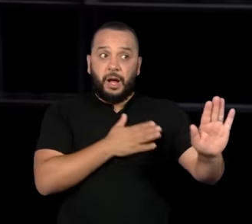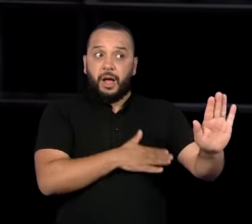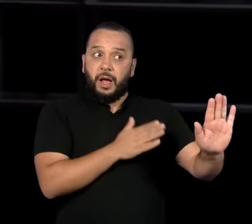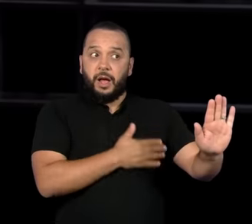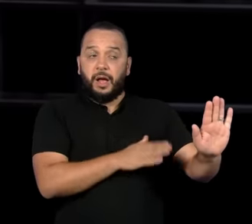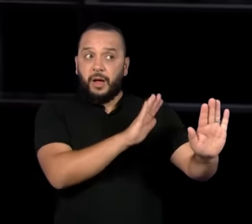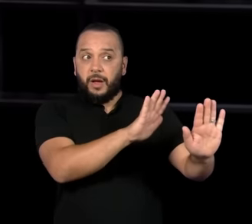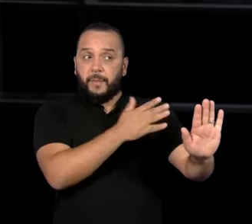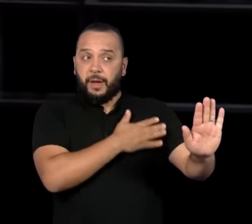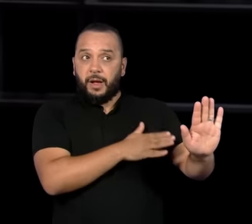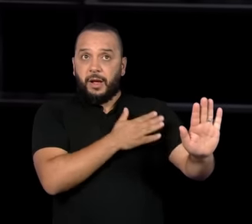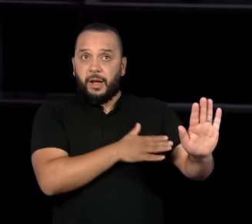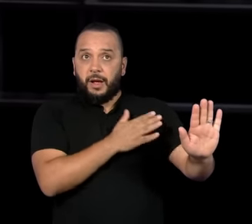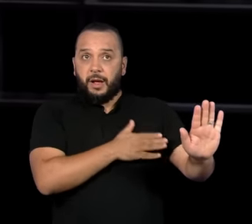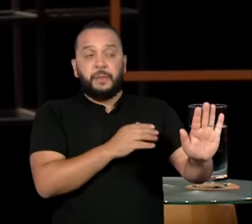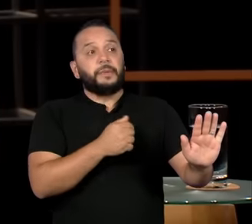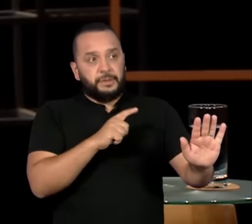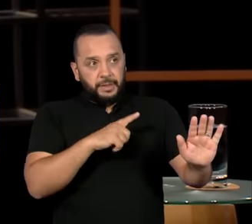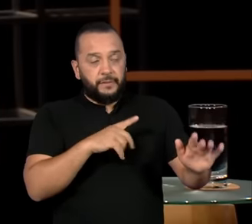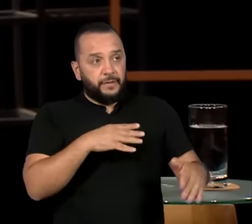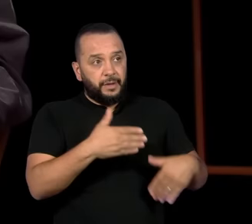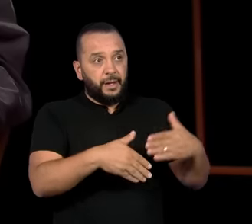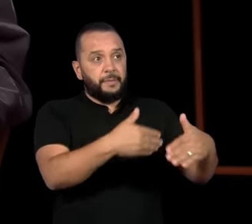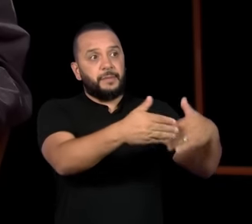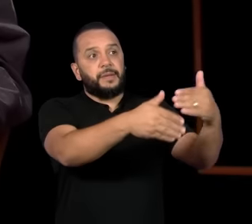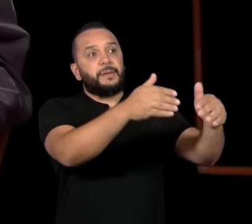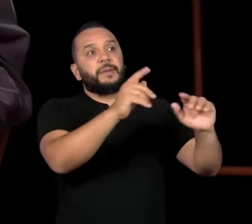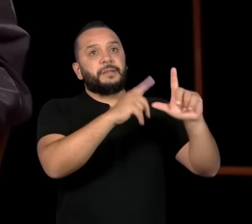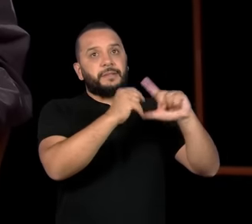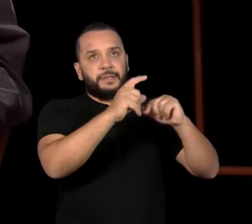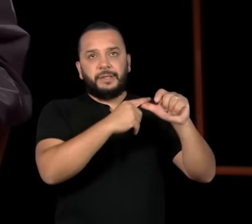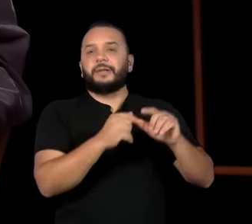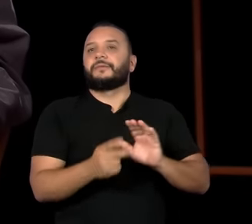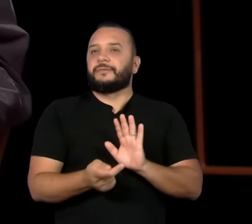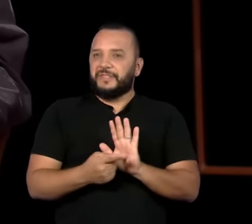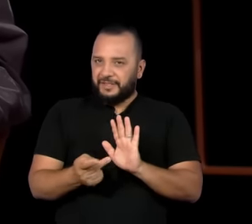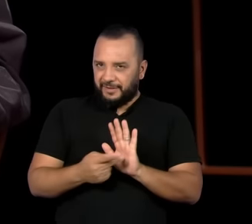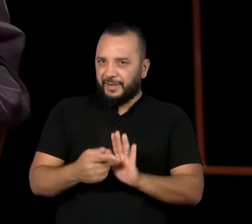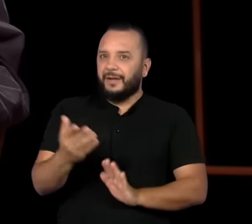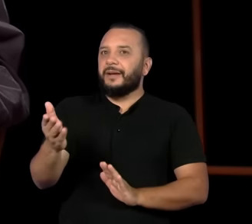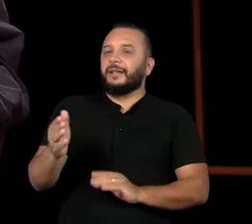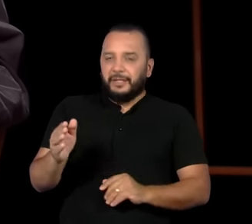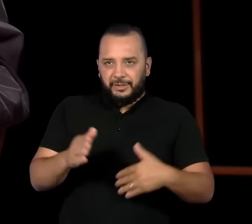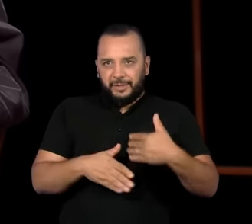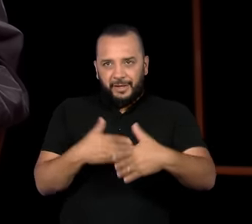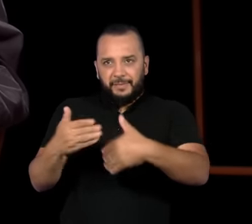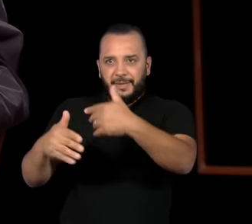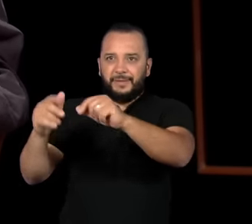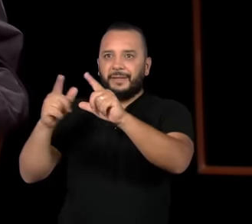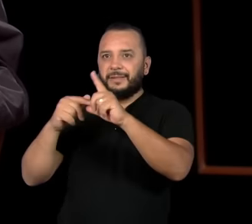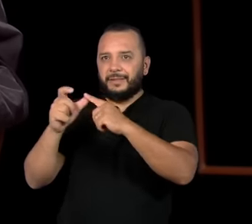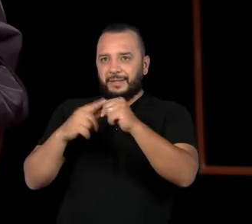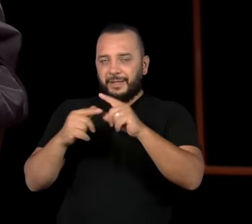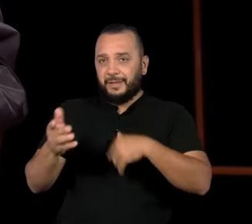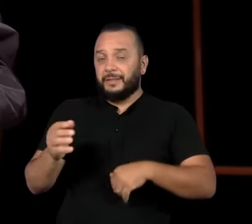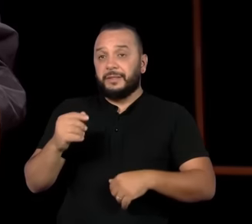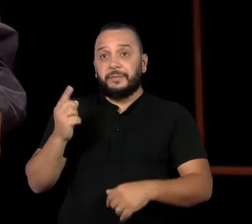das Estrelas? E o Caminho das Estrelas? Caminho das Estrelas, tem razão. Caminho das Estrelas foi a estreia no ano